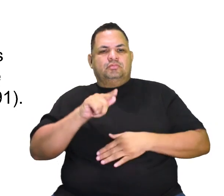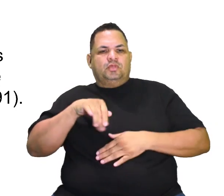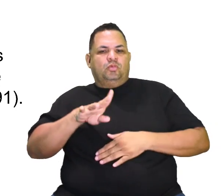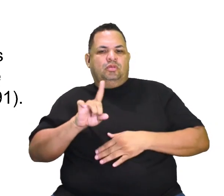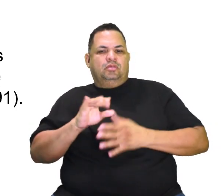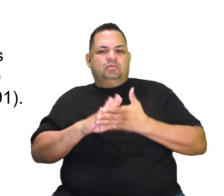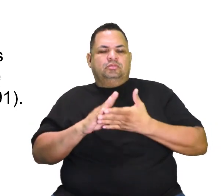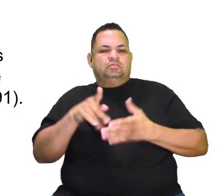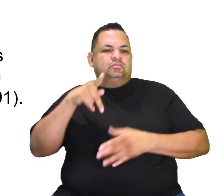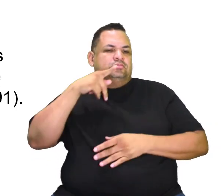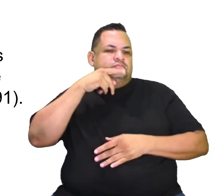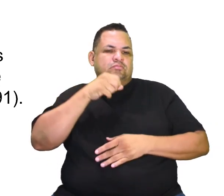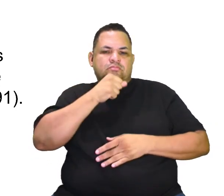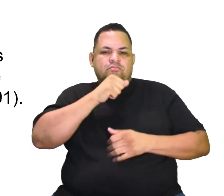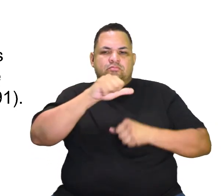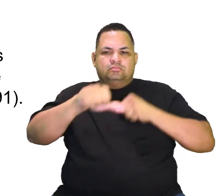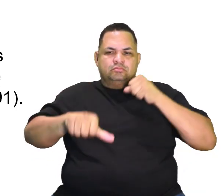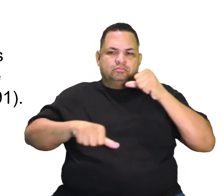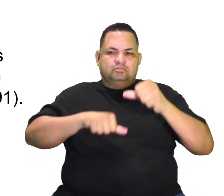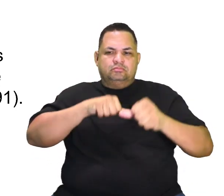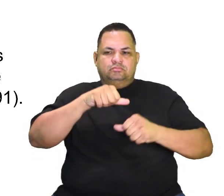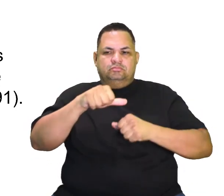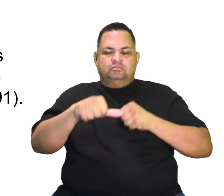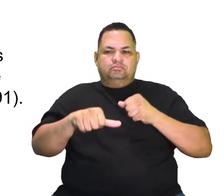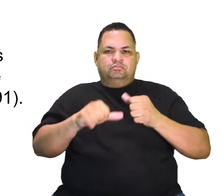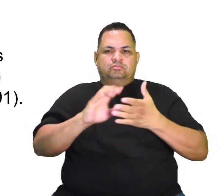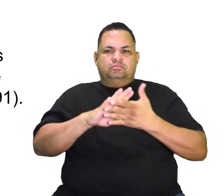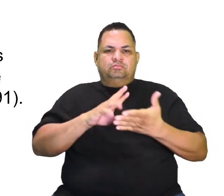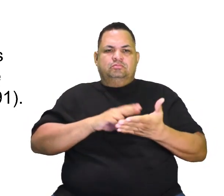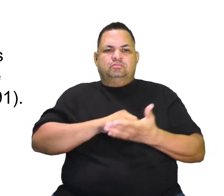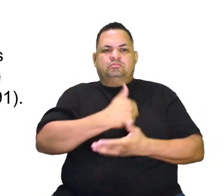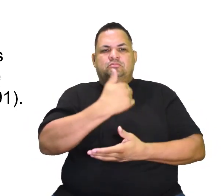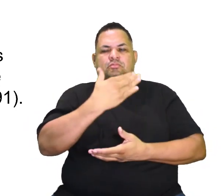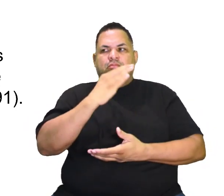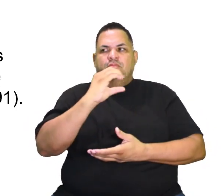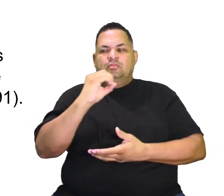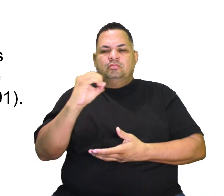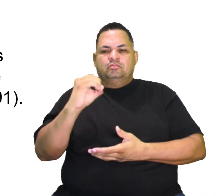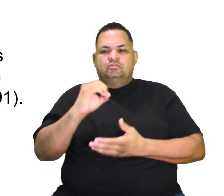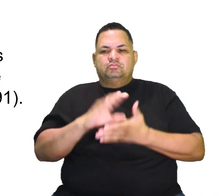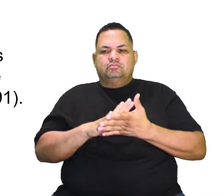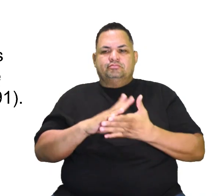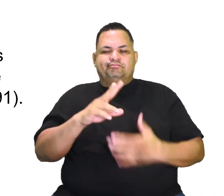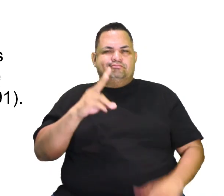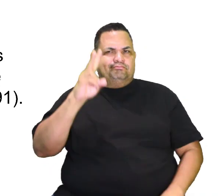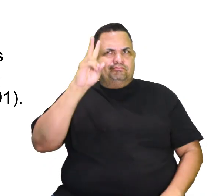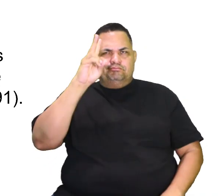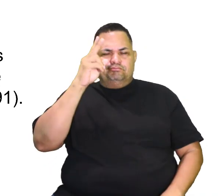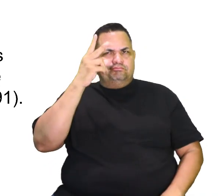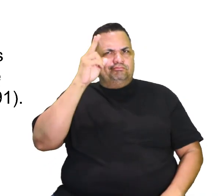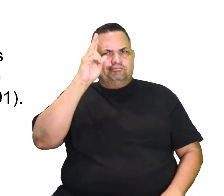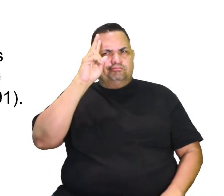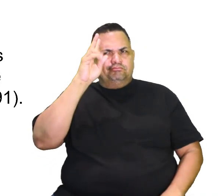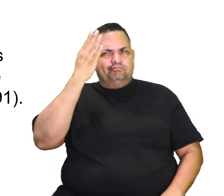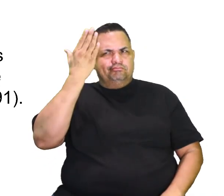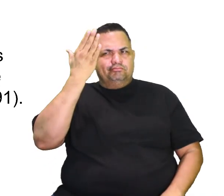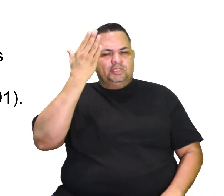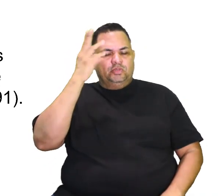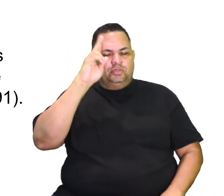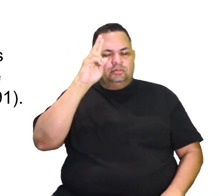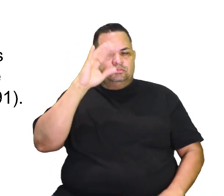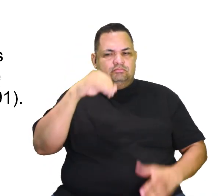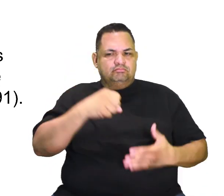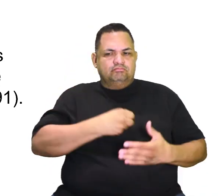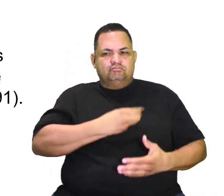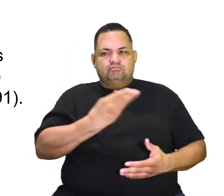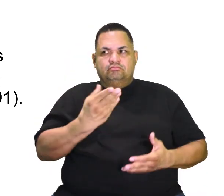Porto Velho se tornou a Cidade das Quadrilhas, né, com essa festa, porque são muitos dias. Este ano eu não lembro quantos dias foram. Eu não fui,